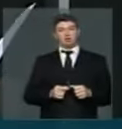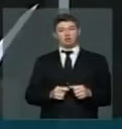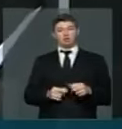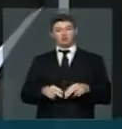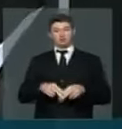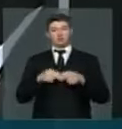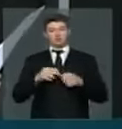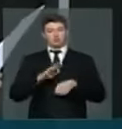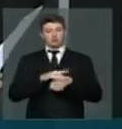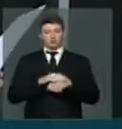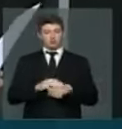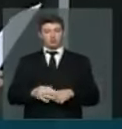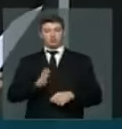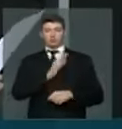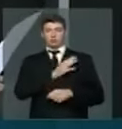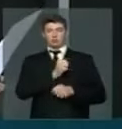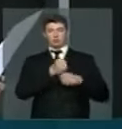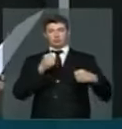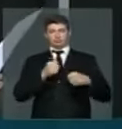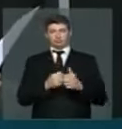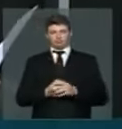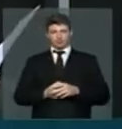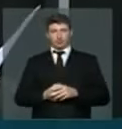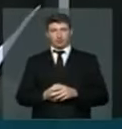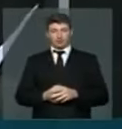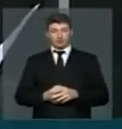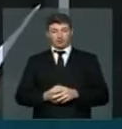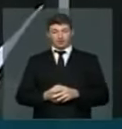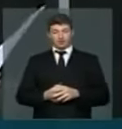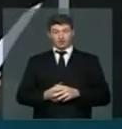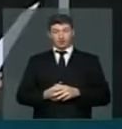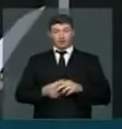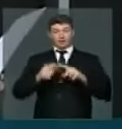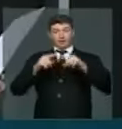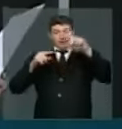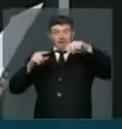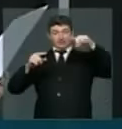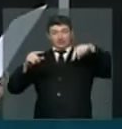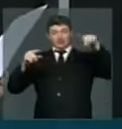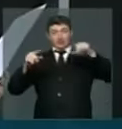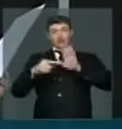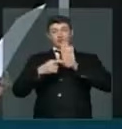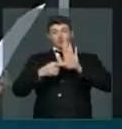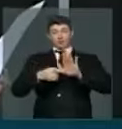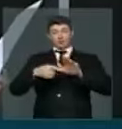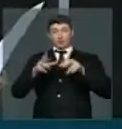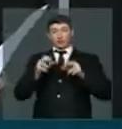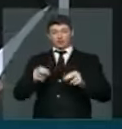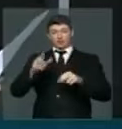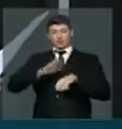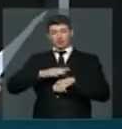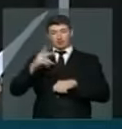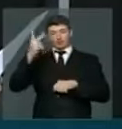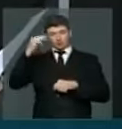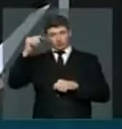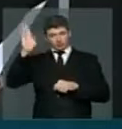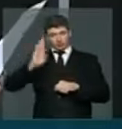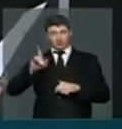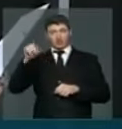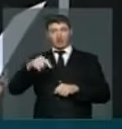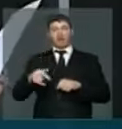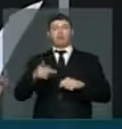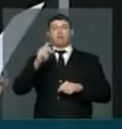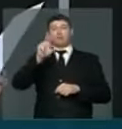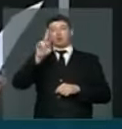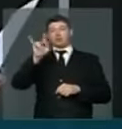atrás apenas das mortes provocadas por doenças cardiovasculares. As estatísticas mostram que os tumores mais frequentes entre os brasileiros do sexo masculino são